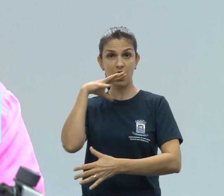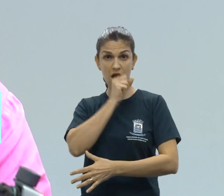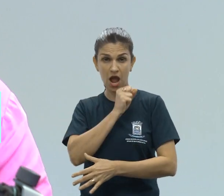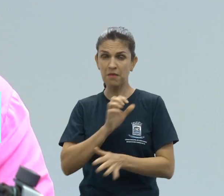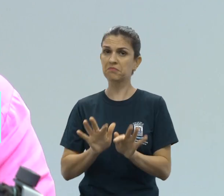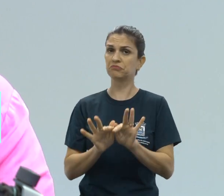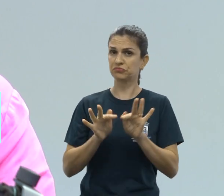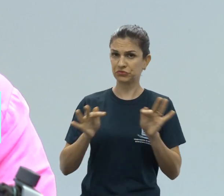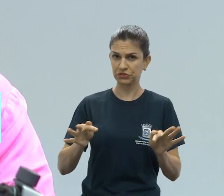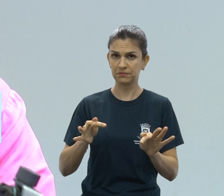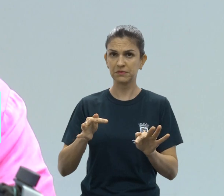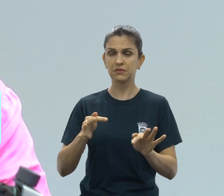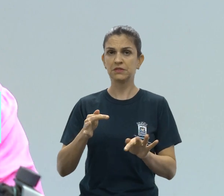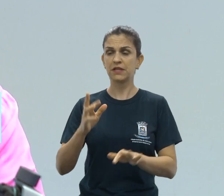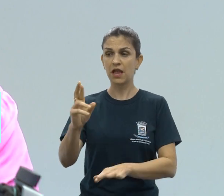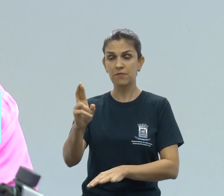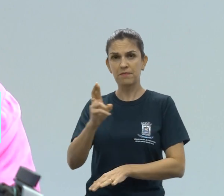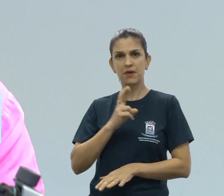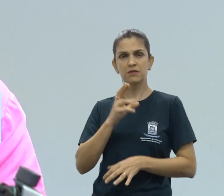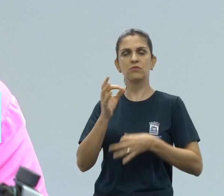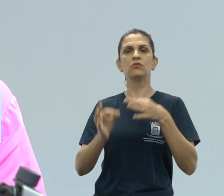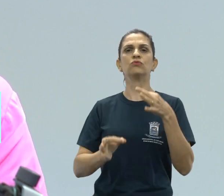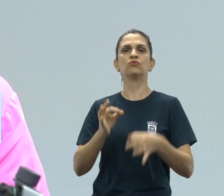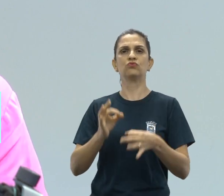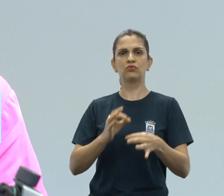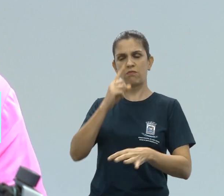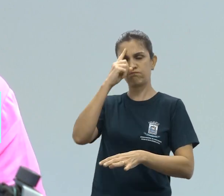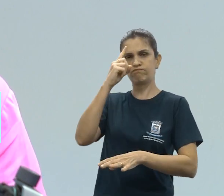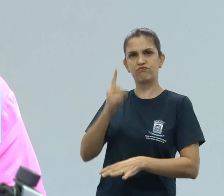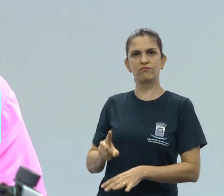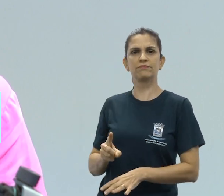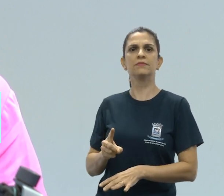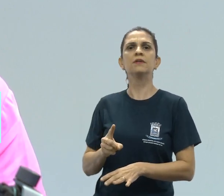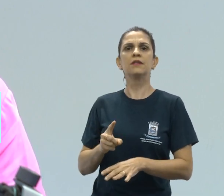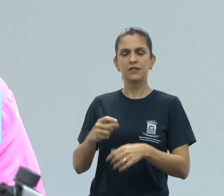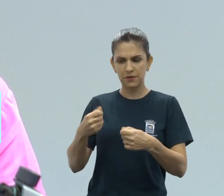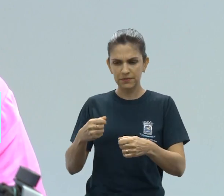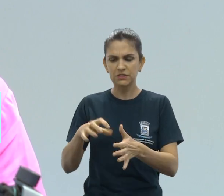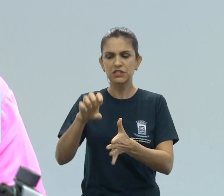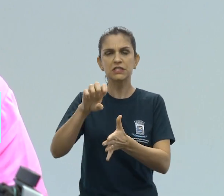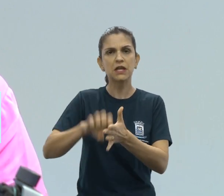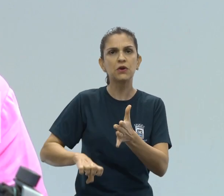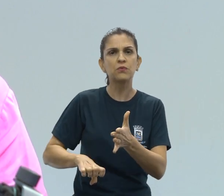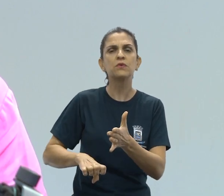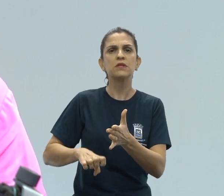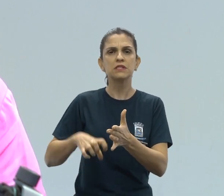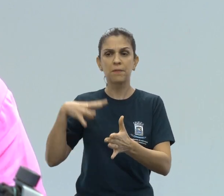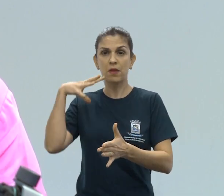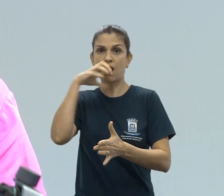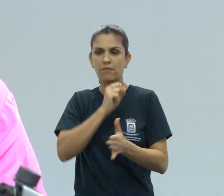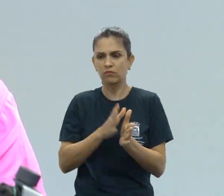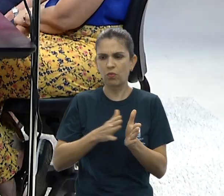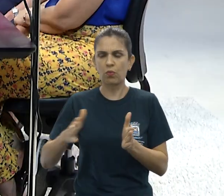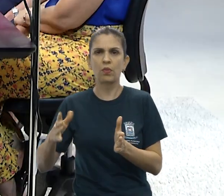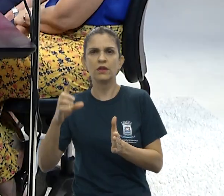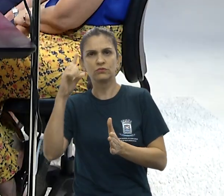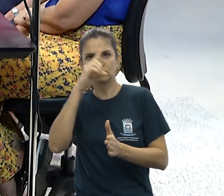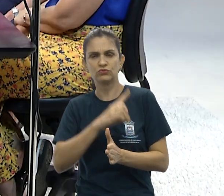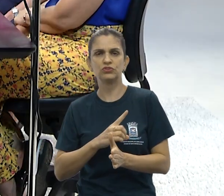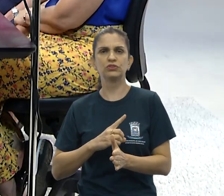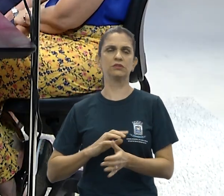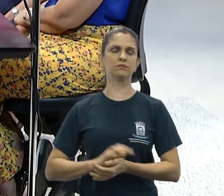uma resposta judicial de determinação da realização daquele exame em curto espaço de tempo para respeitar a lei. Não é